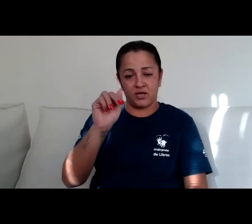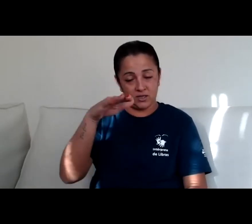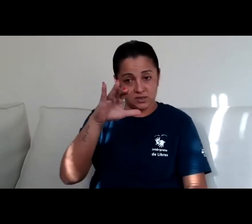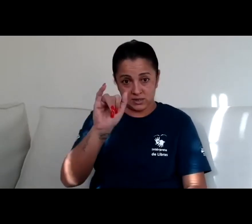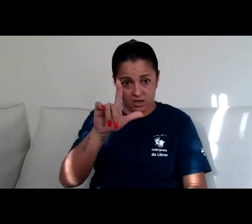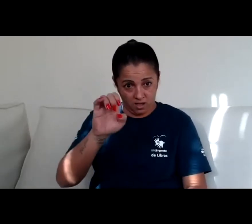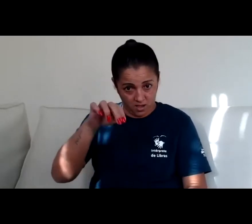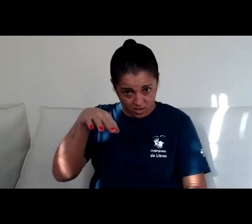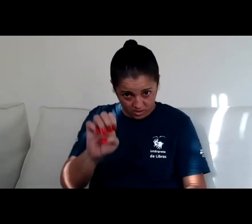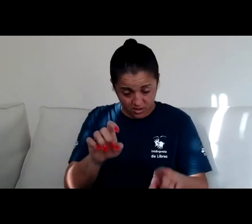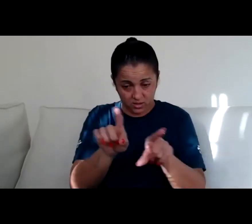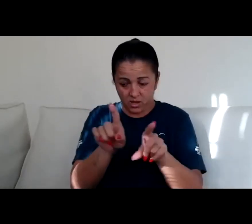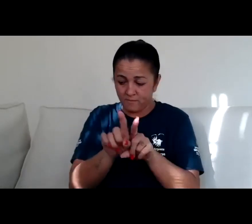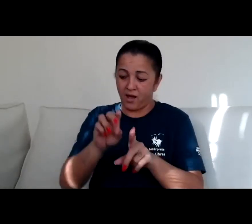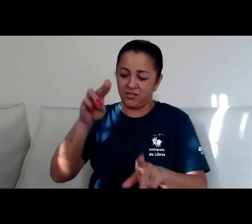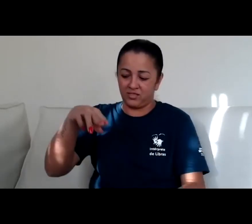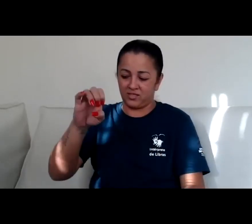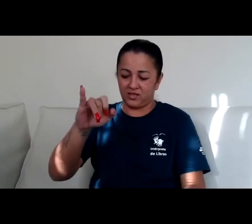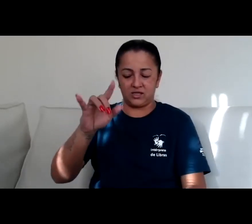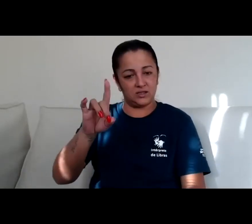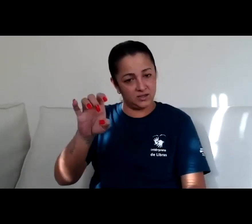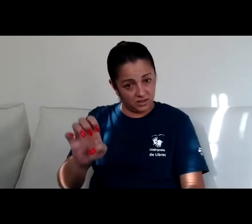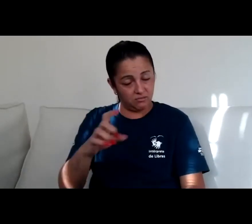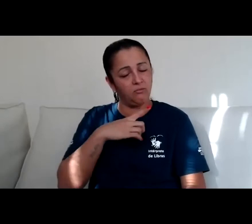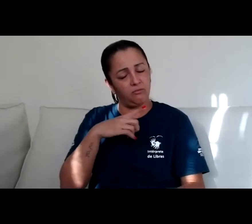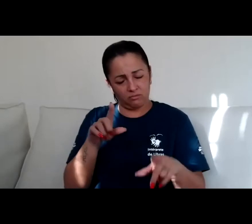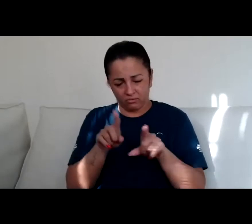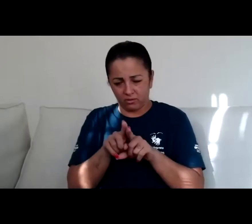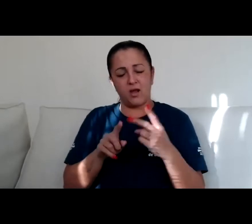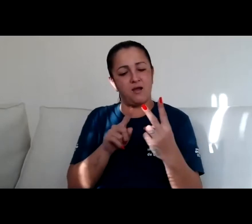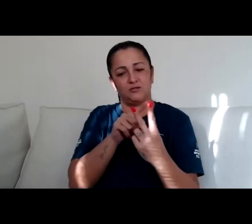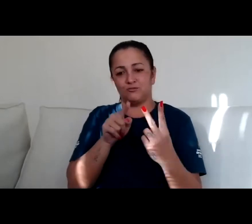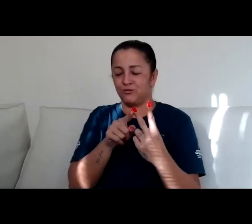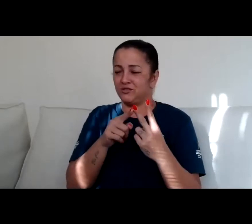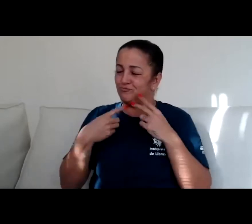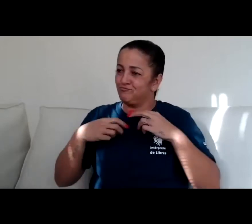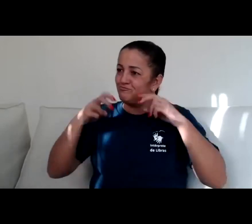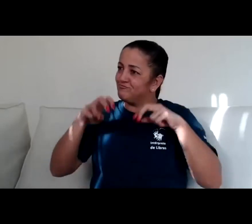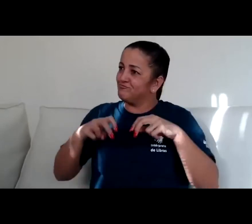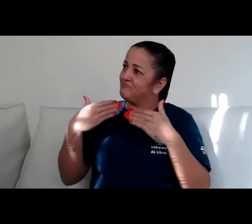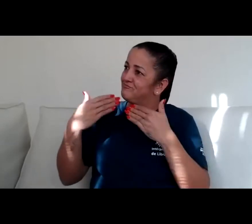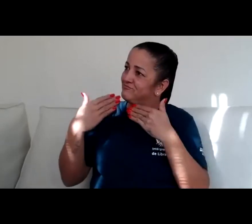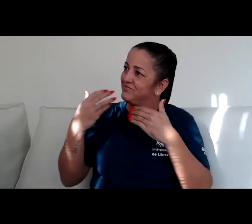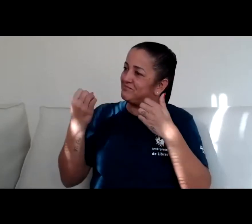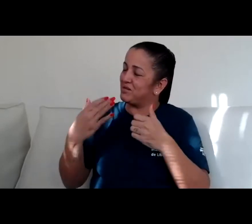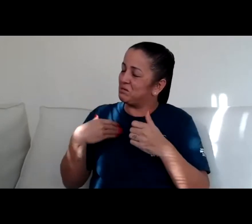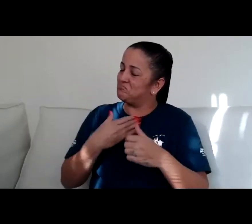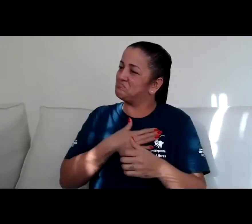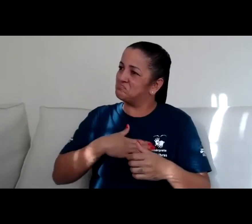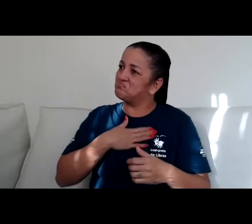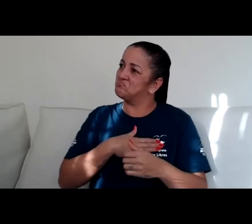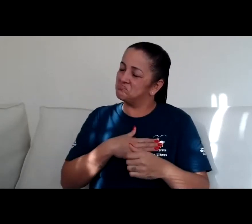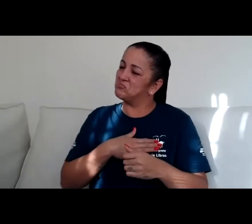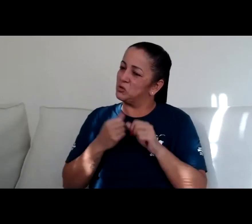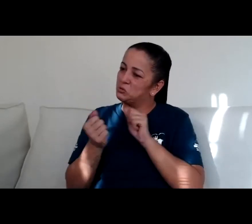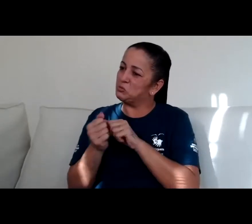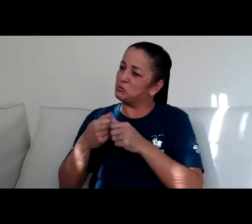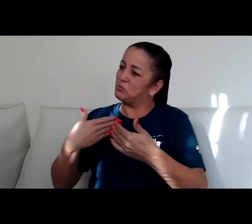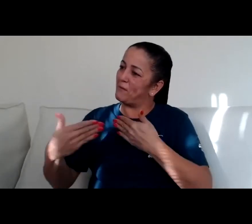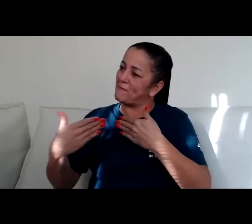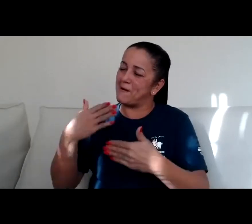e dizer que eu me sinto muito honrada em dividir a mesa com vocês. Agradeço também a toda a equipe da